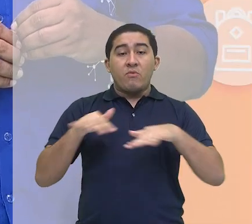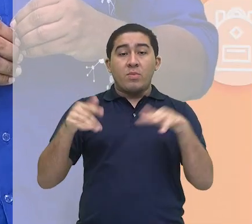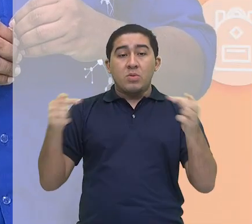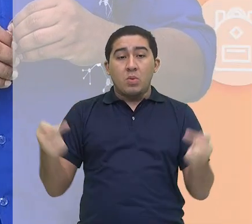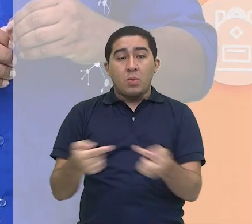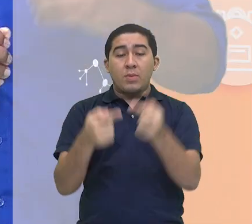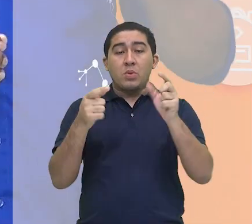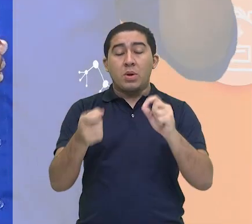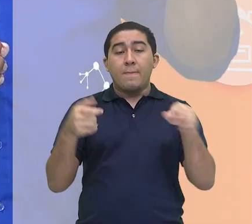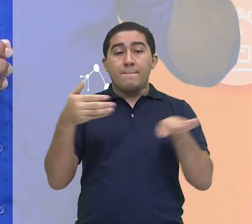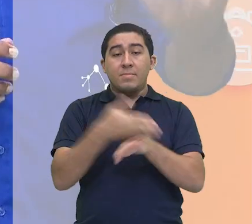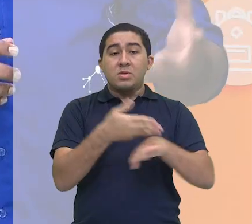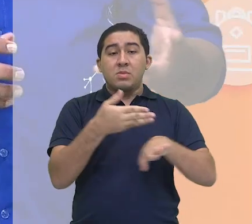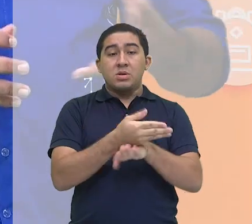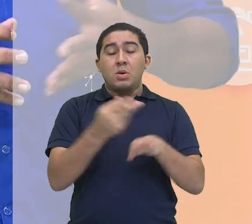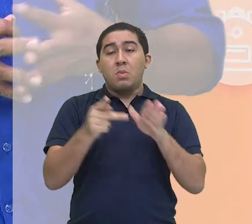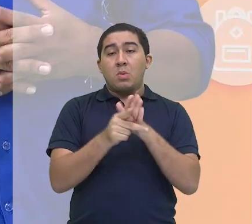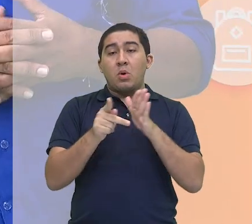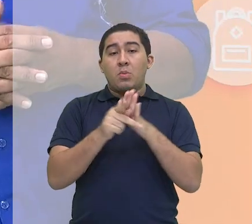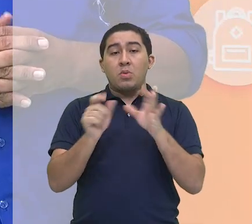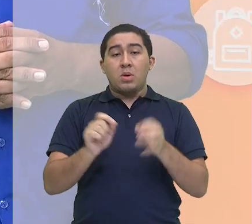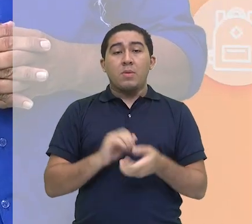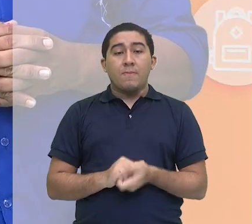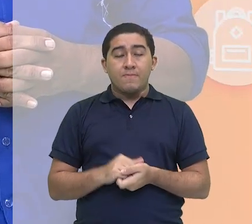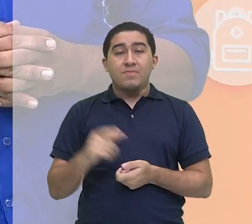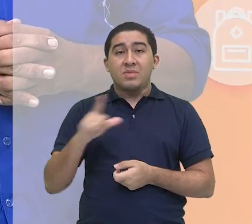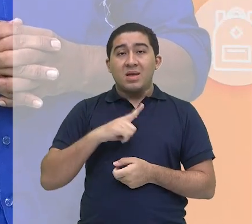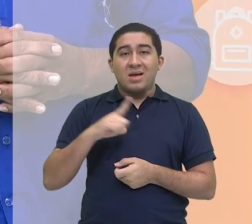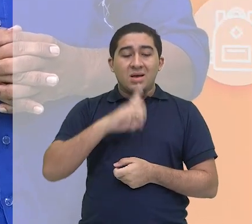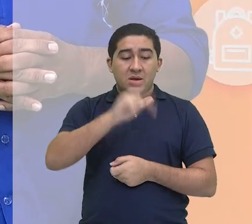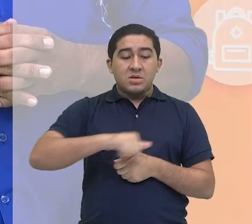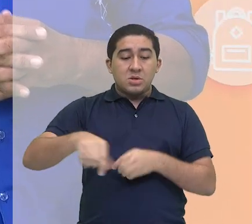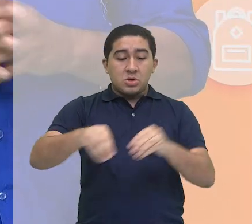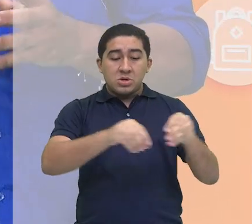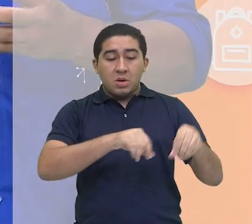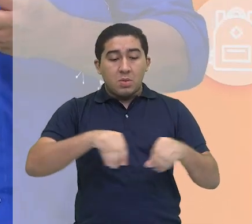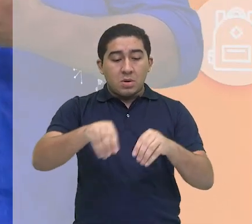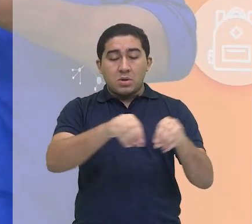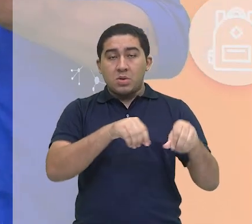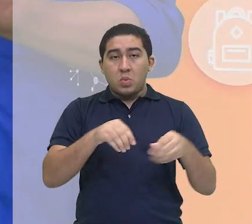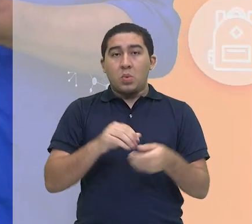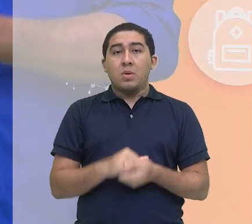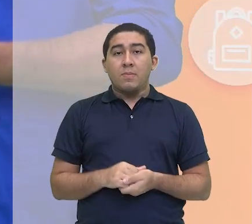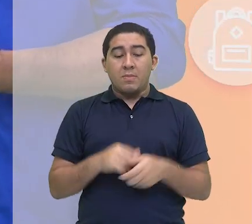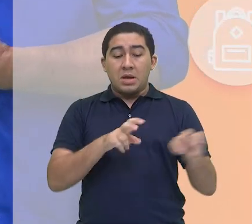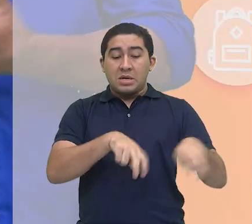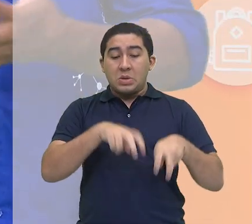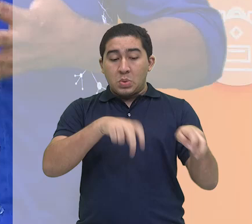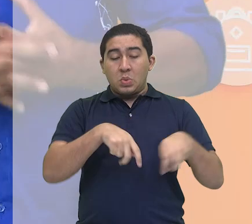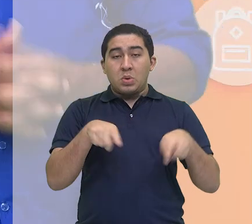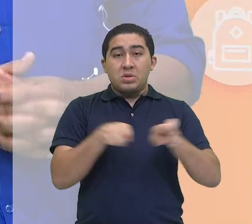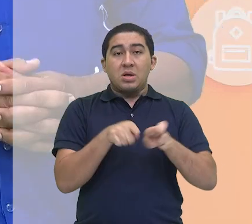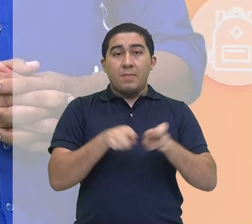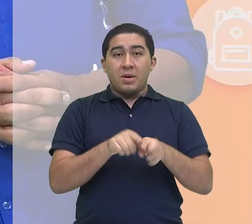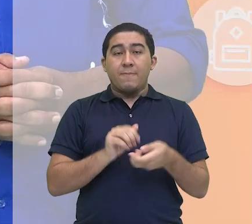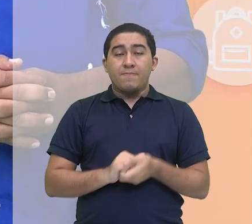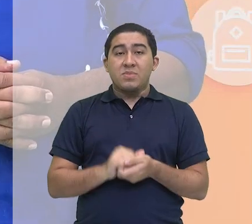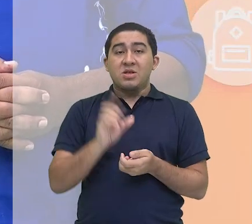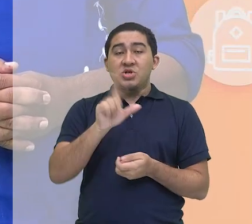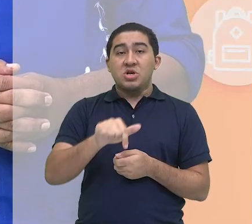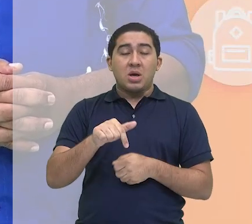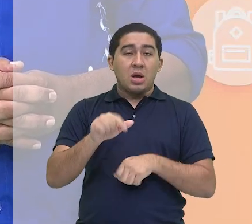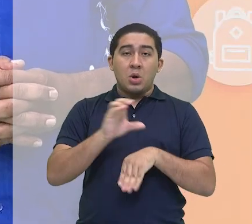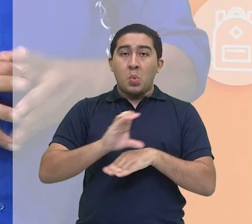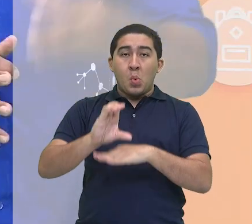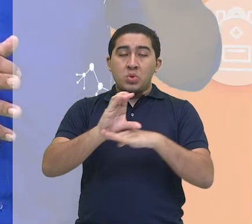voltados para a questão da terra, da agrícola, voltado para a questão de conselhos,